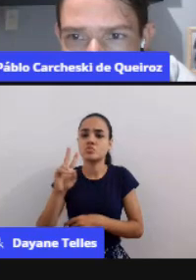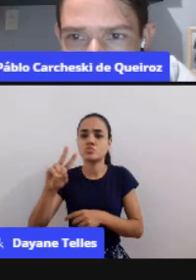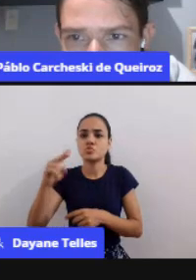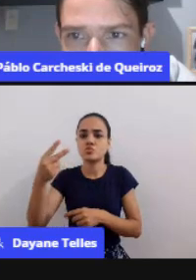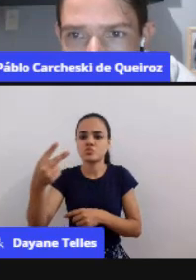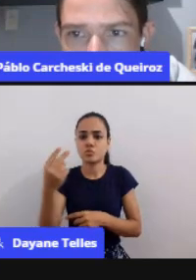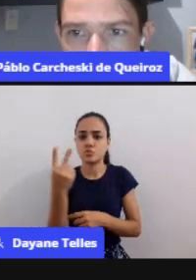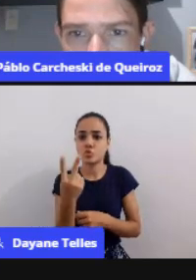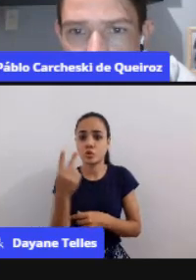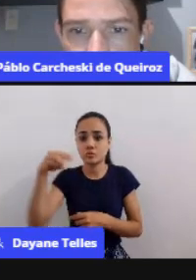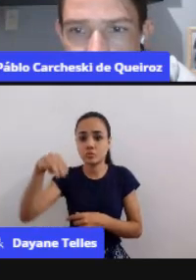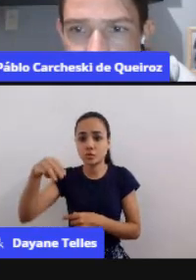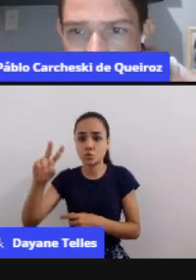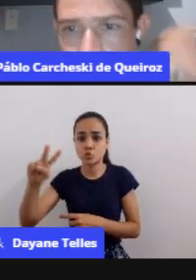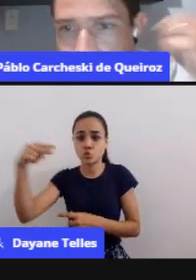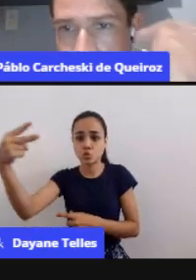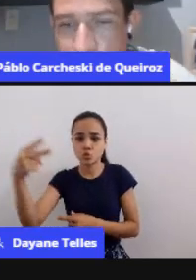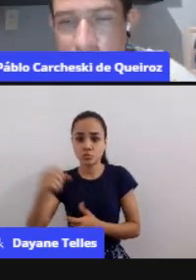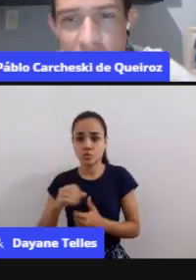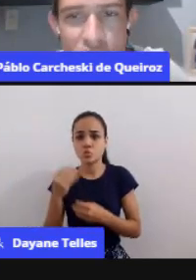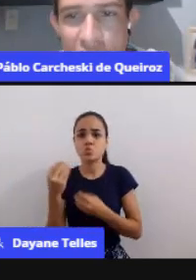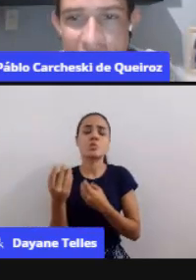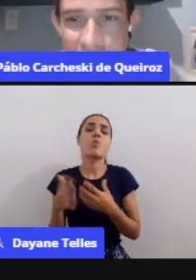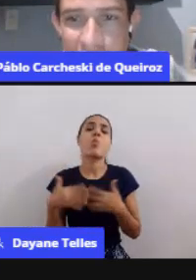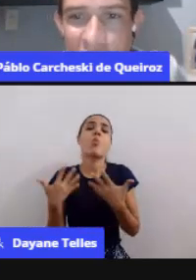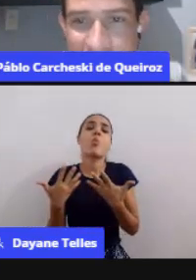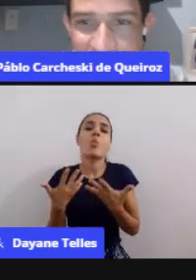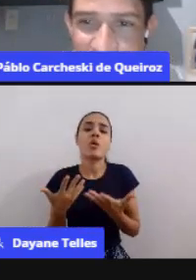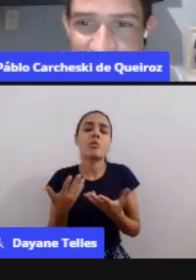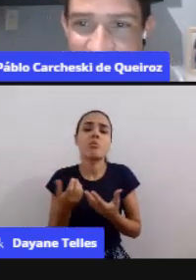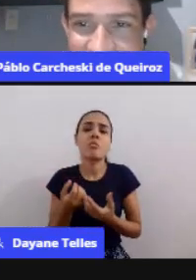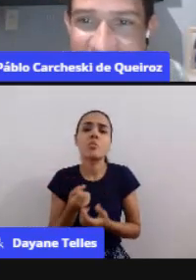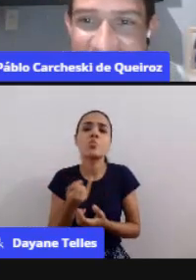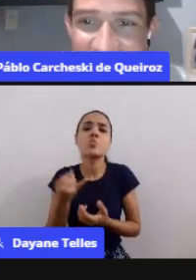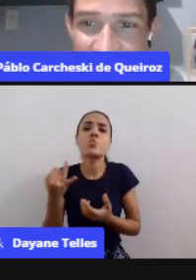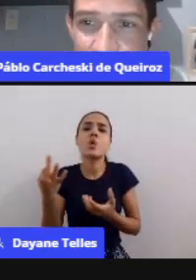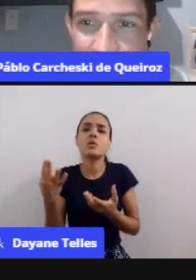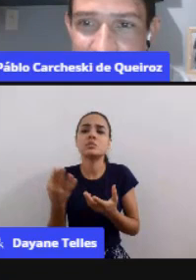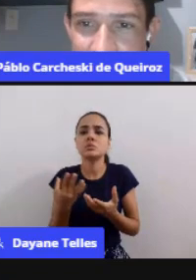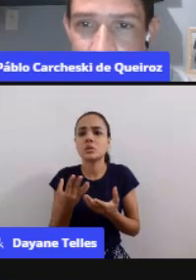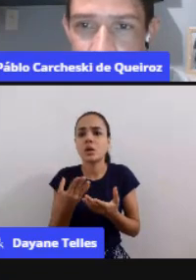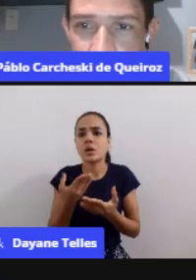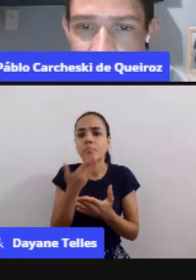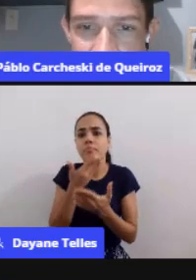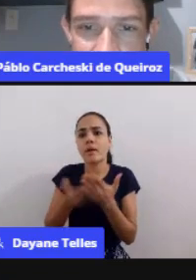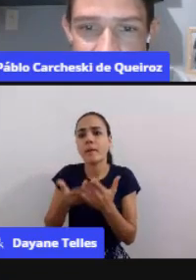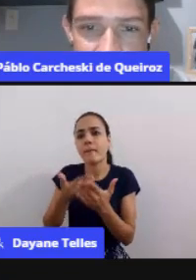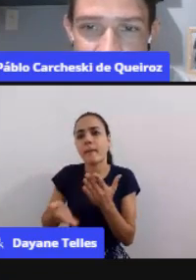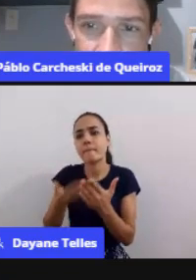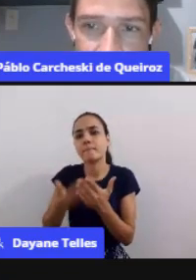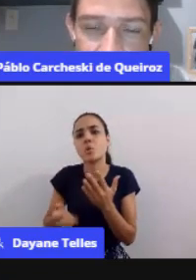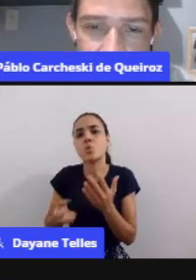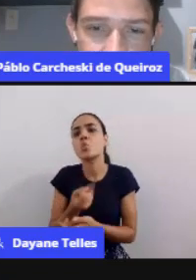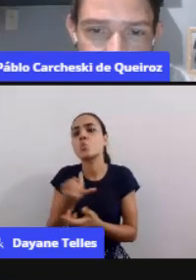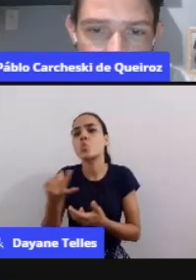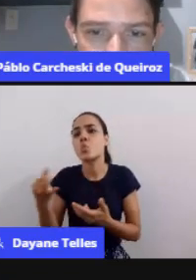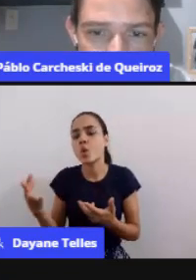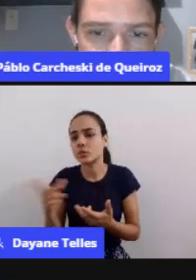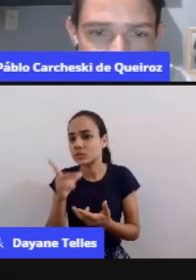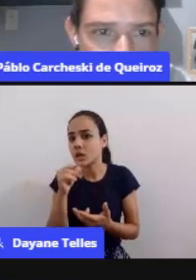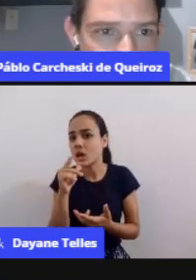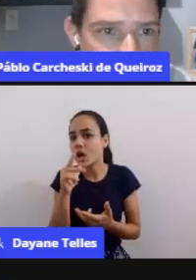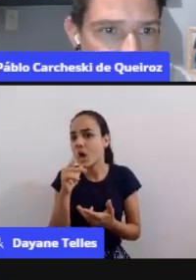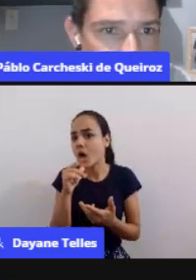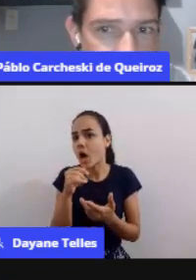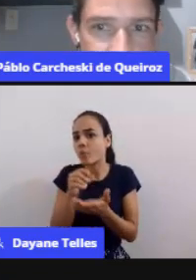né? Daria para eu responder isso? Acabou de vir agora que essa pergunta, a gente não colocou também, né? Mas daria para eu analisar isso? Né? Então,